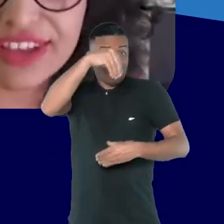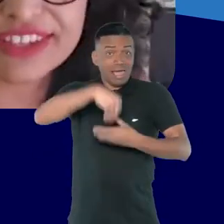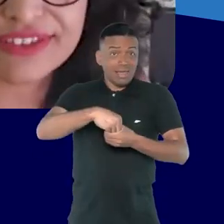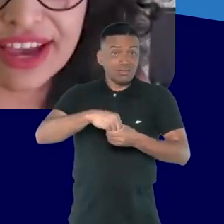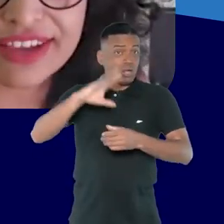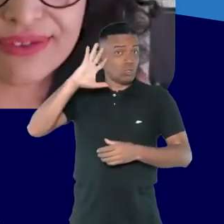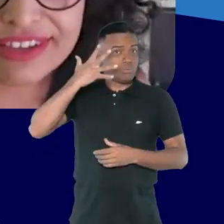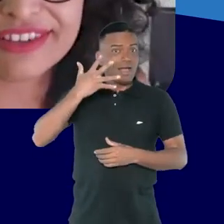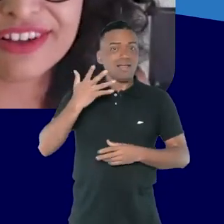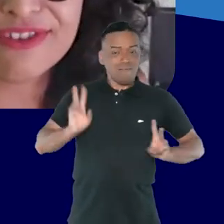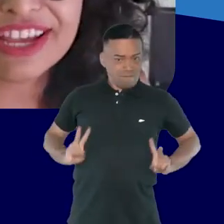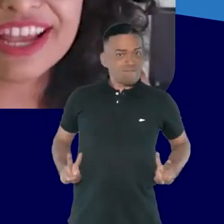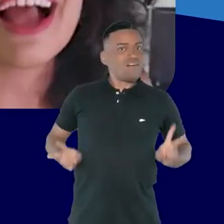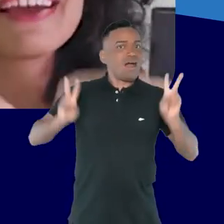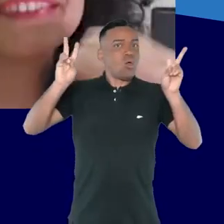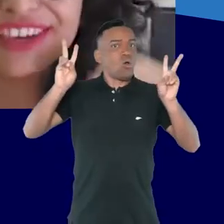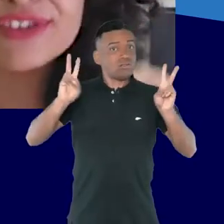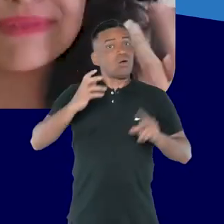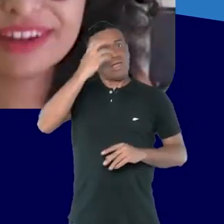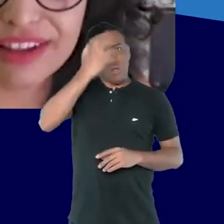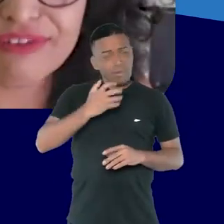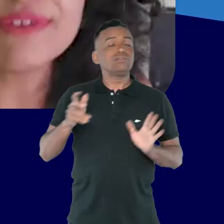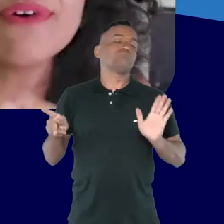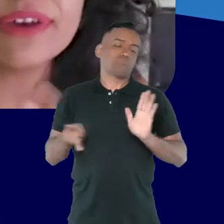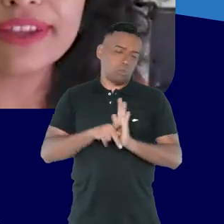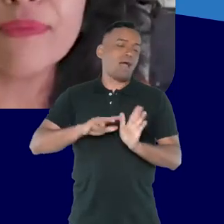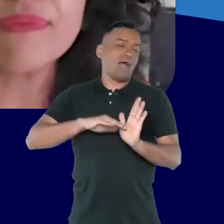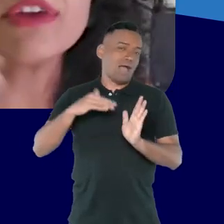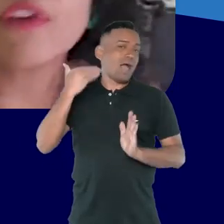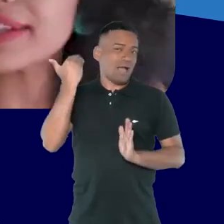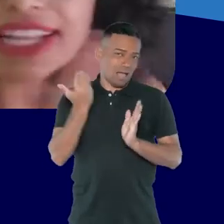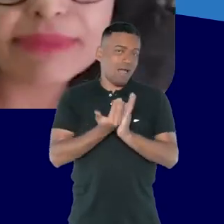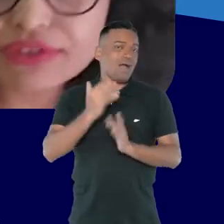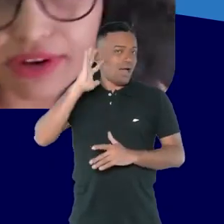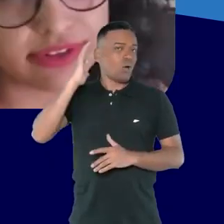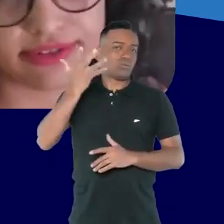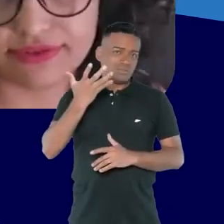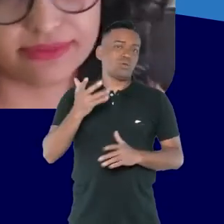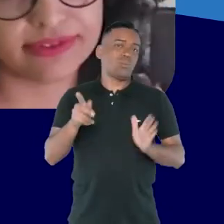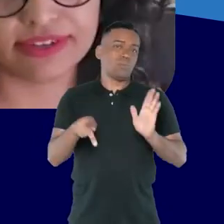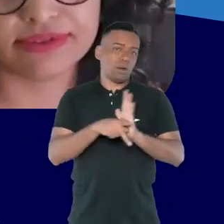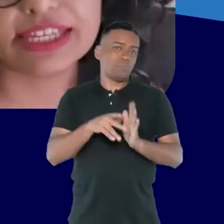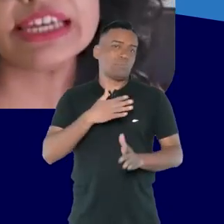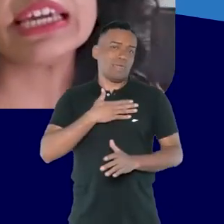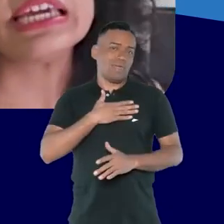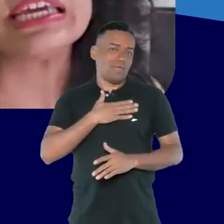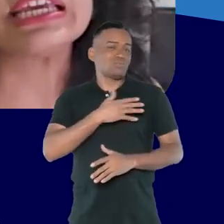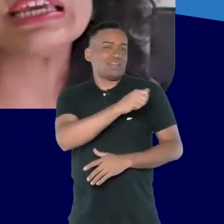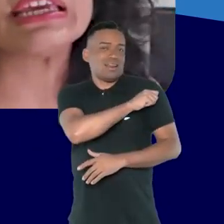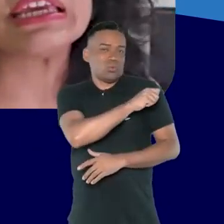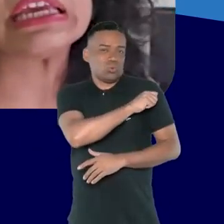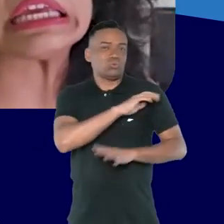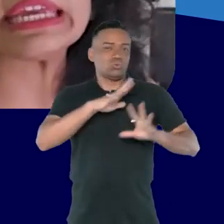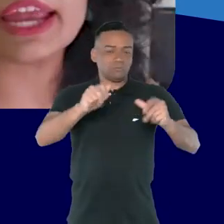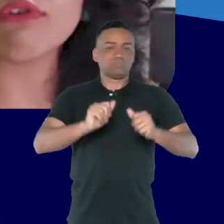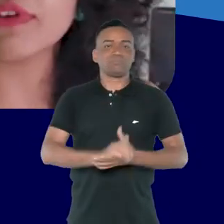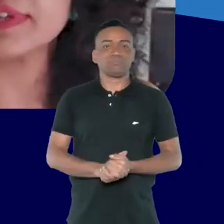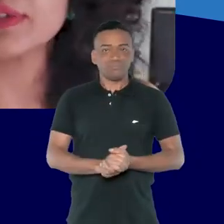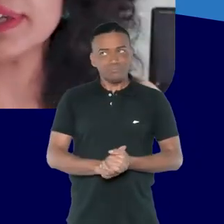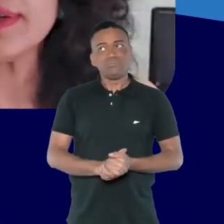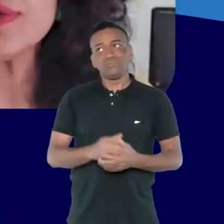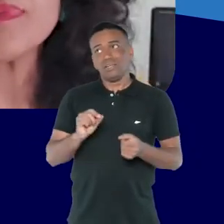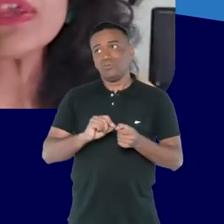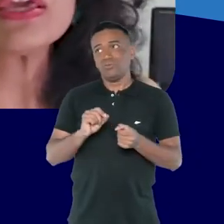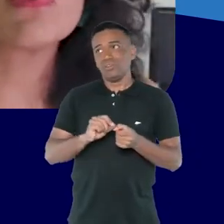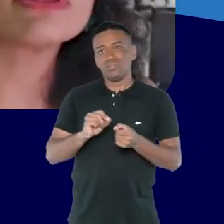vivenciaram a situação, aí sim eles começaram a dar valor e tal. E foi exatamente o que aconteceu com os meus alunos. E aí eu